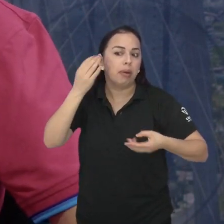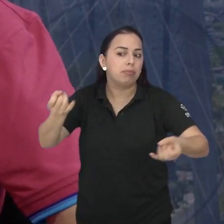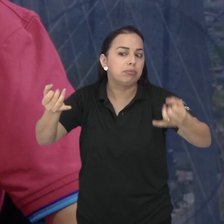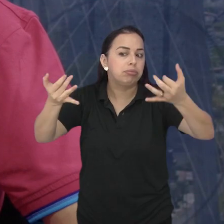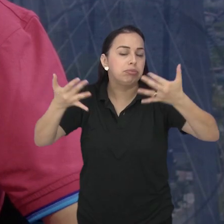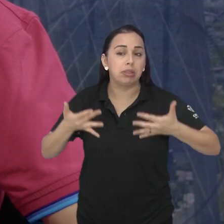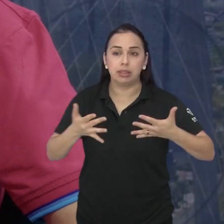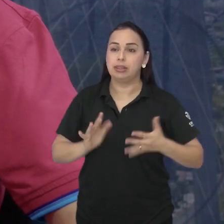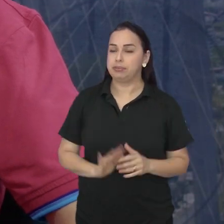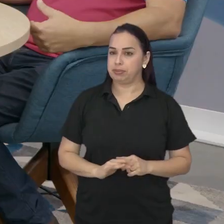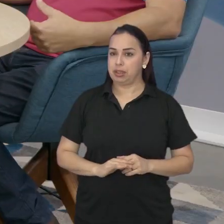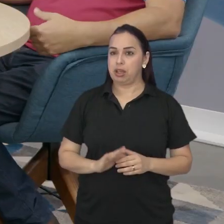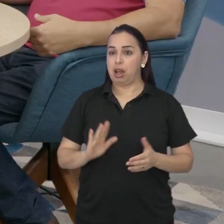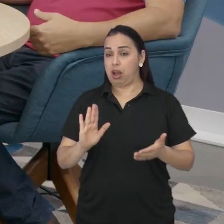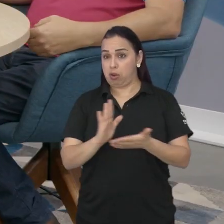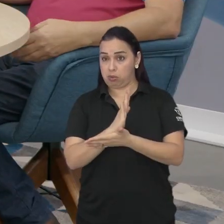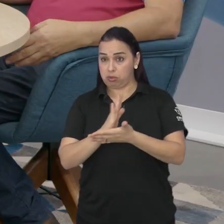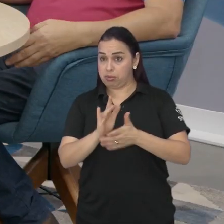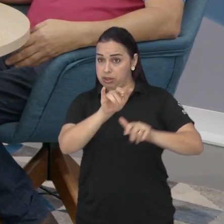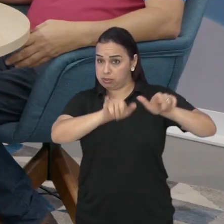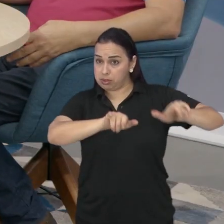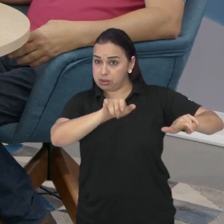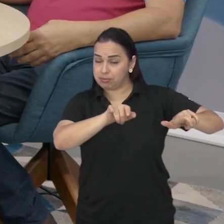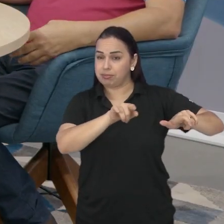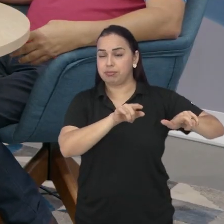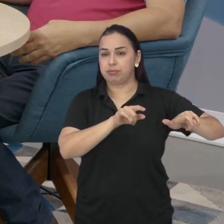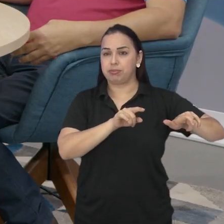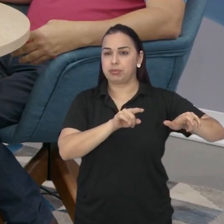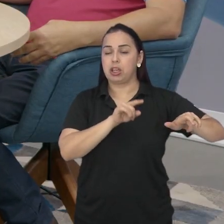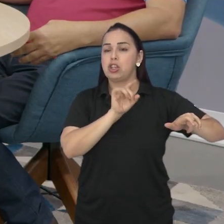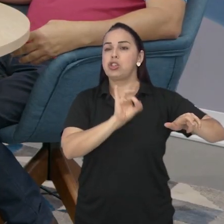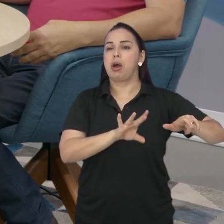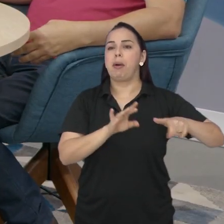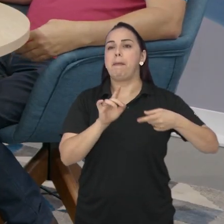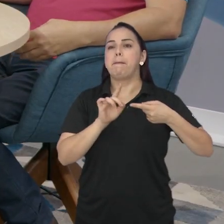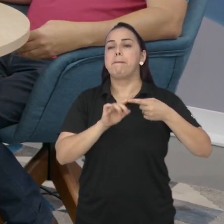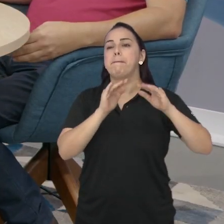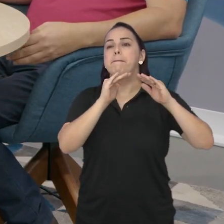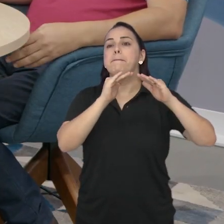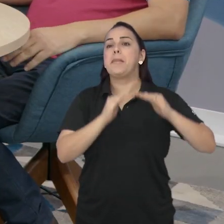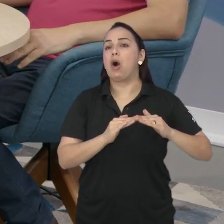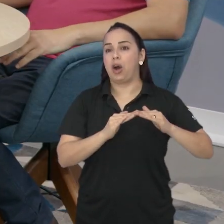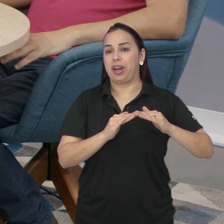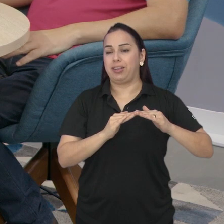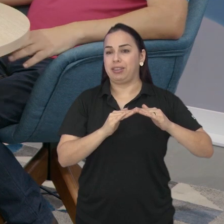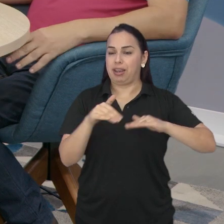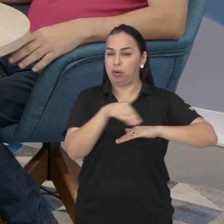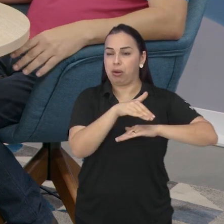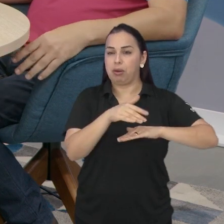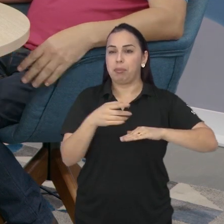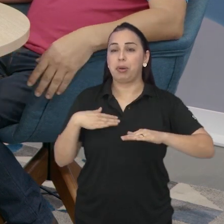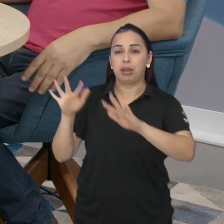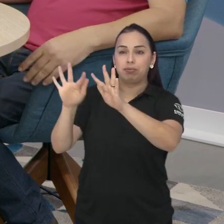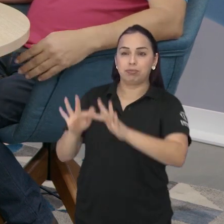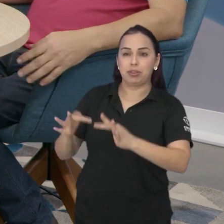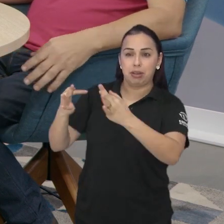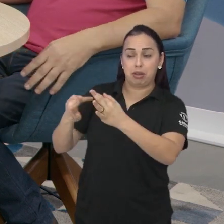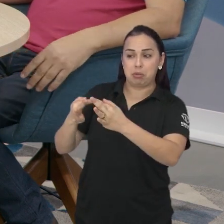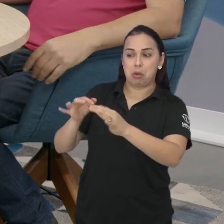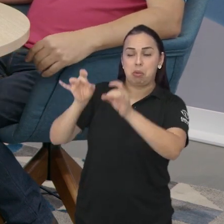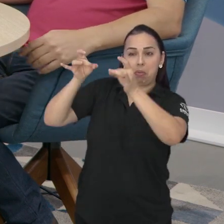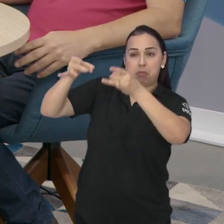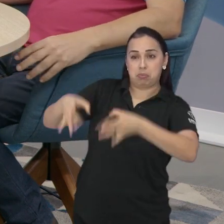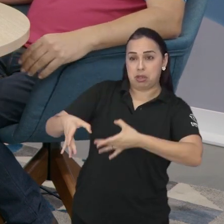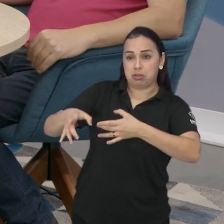destas pessoas. Algumas pessoas por si só, elas vão estar vivendo na rua porque elas romperam totalmente os